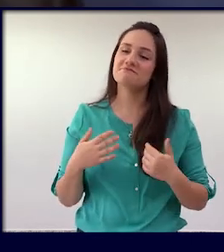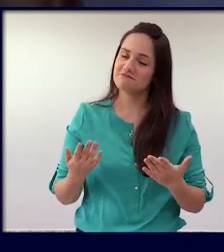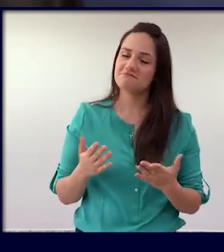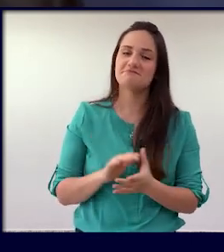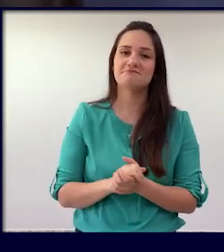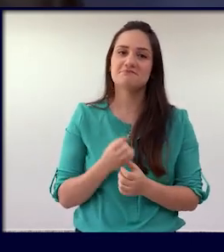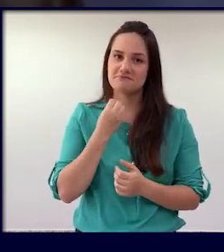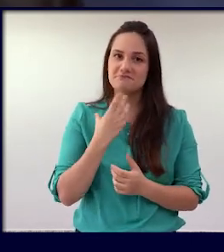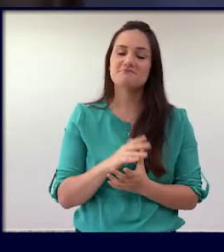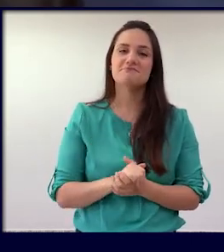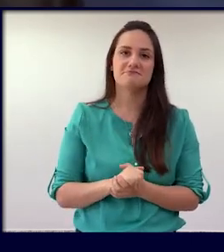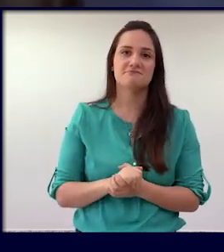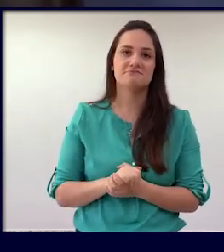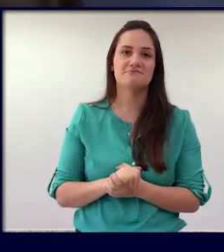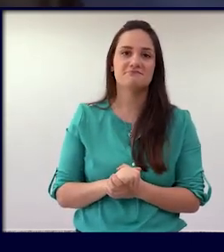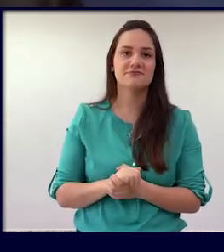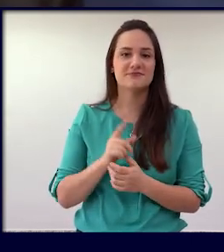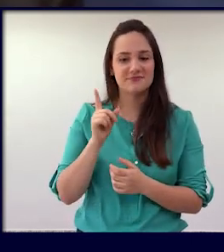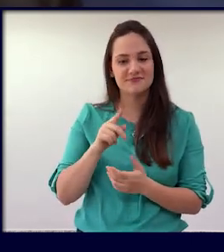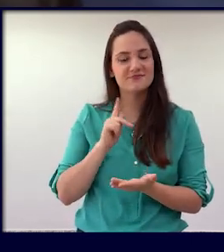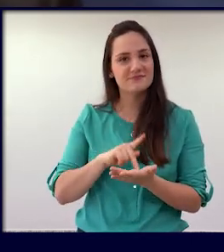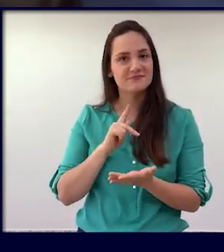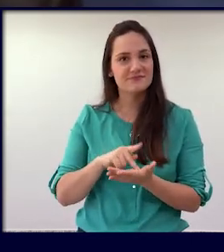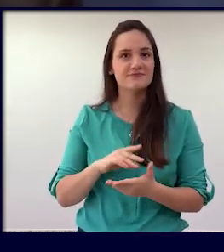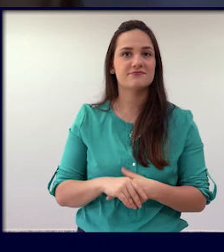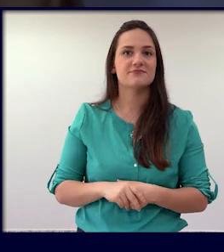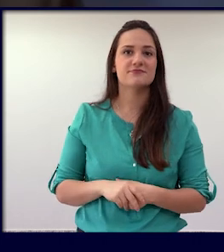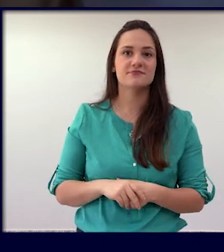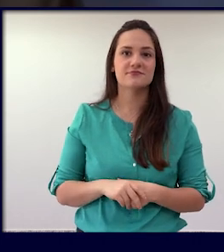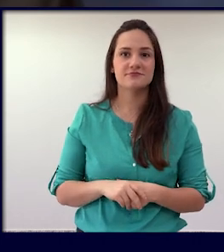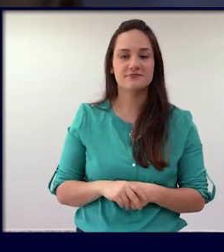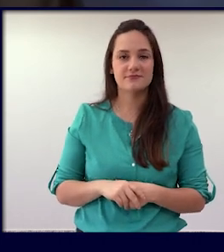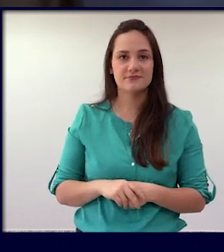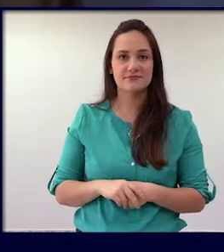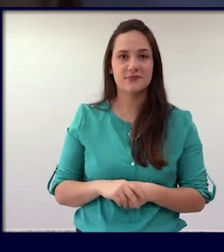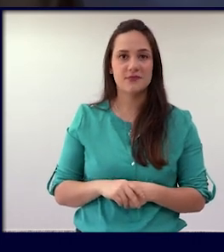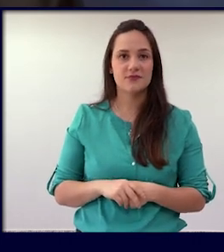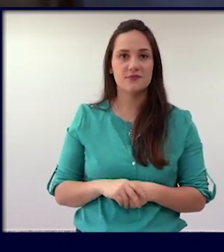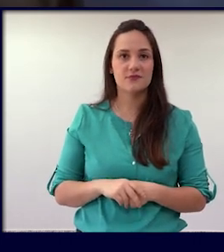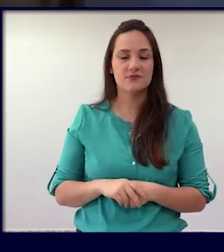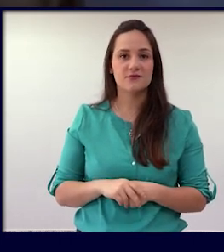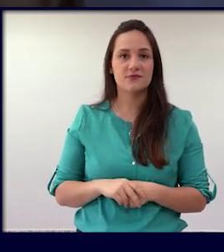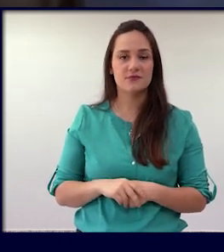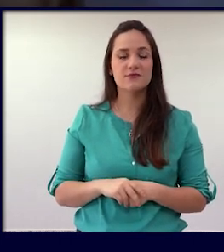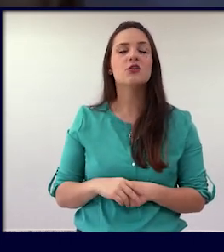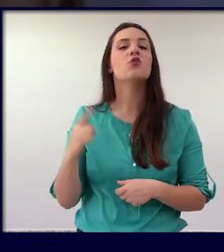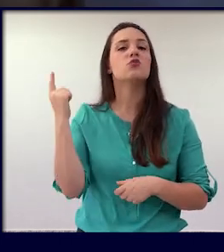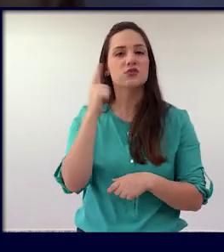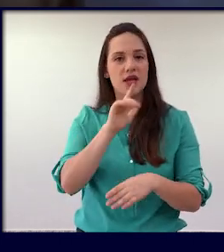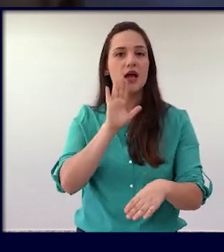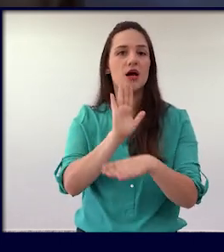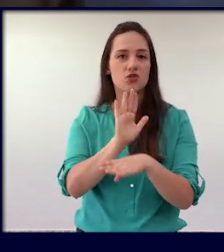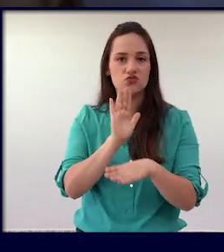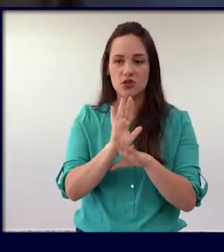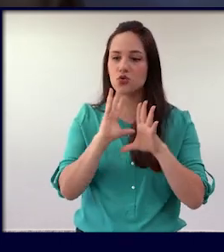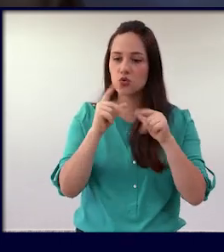convocação. É uma forma de participar do processo democrático do nosso país, né?